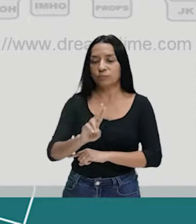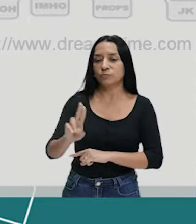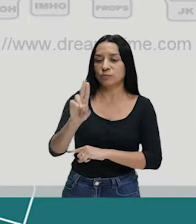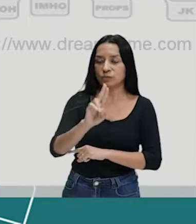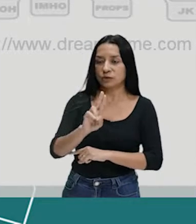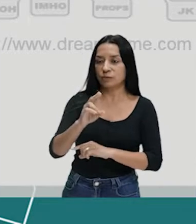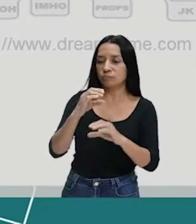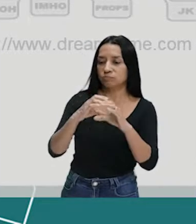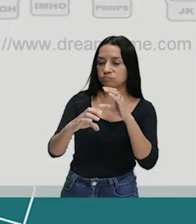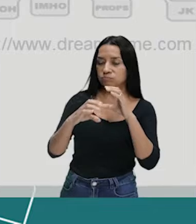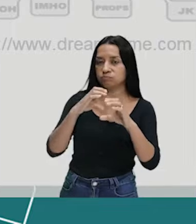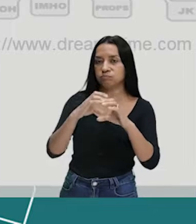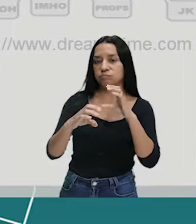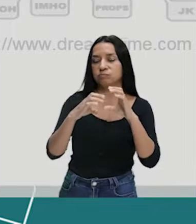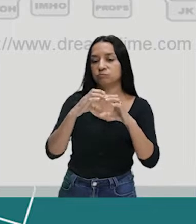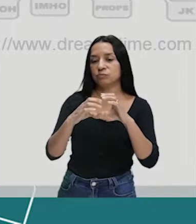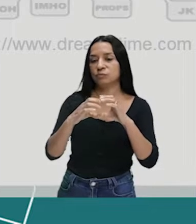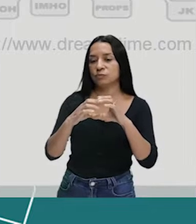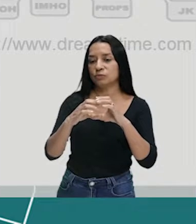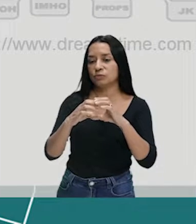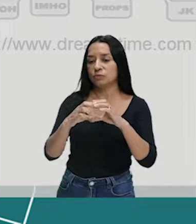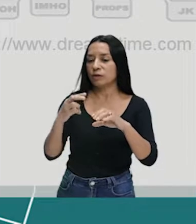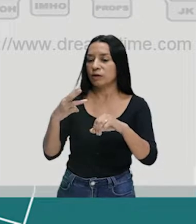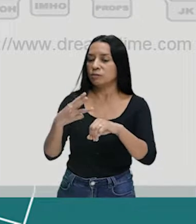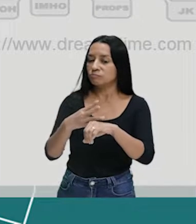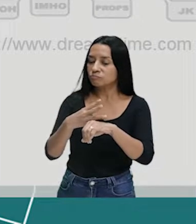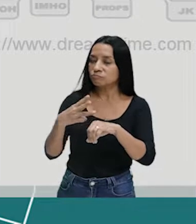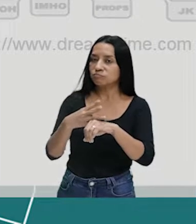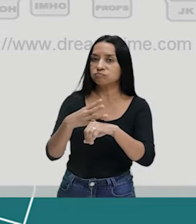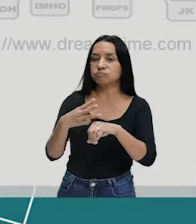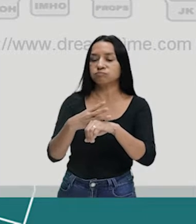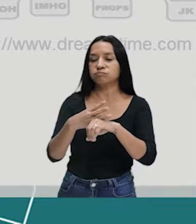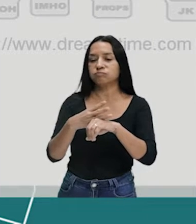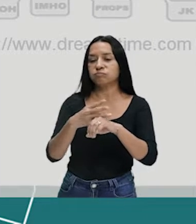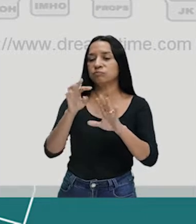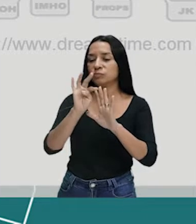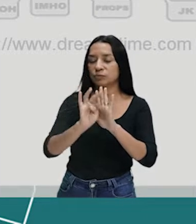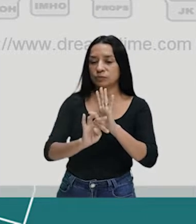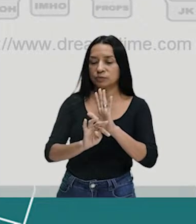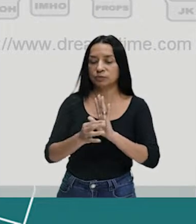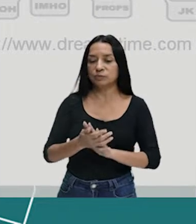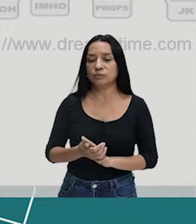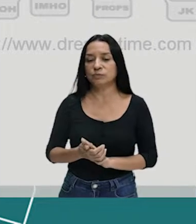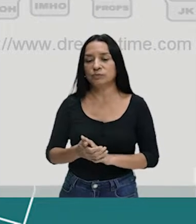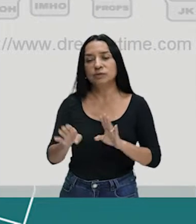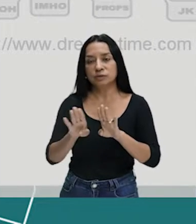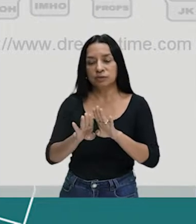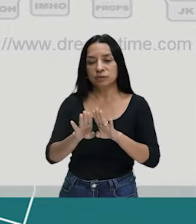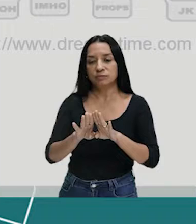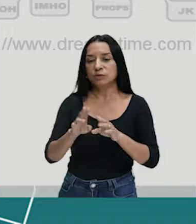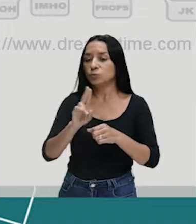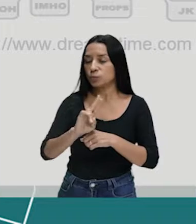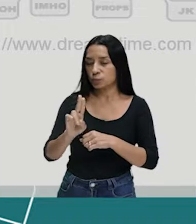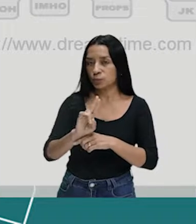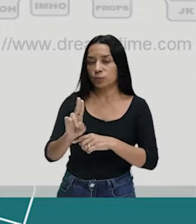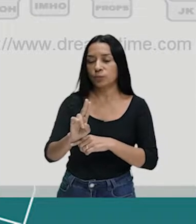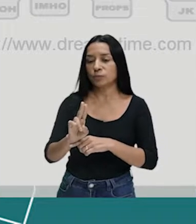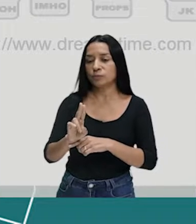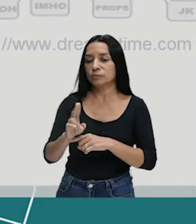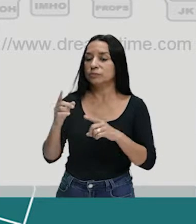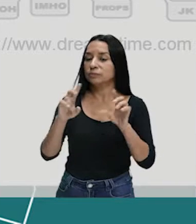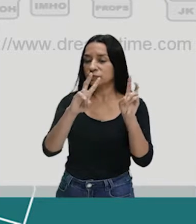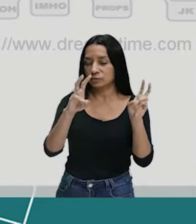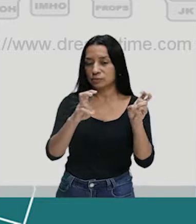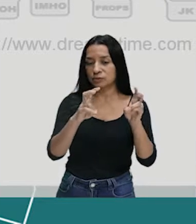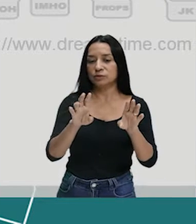para nos comunicarmos através de mensagens de texto A além dessa dessa concepção ou desse nome dessa desse